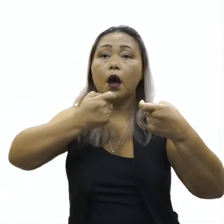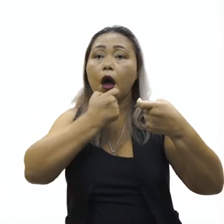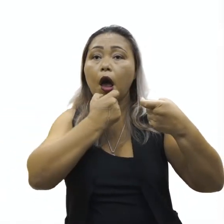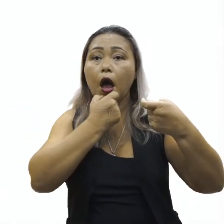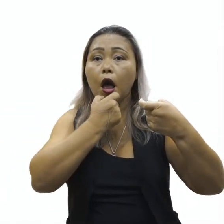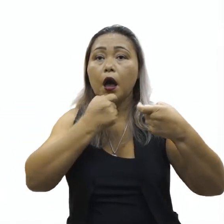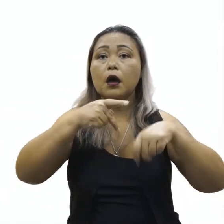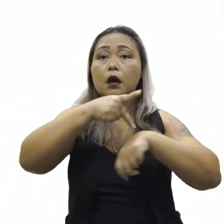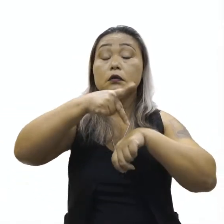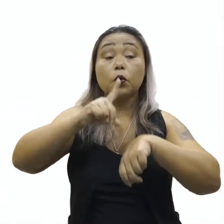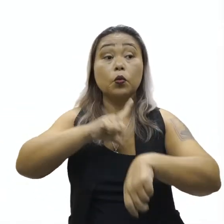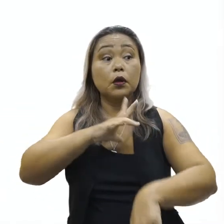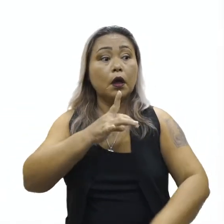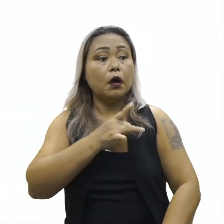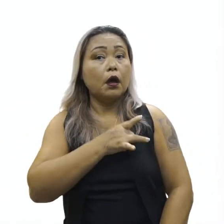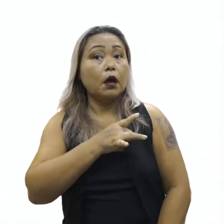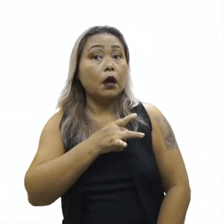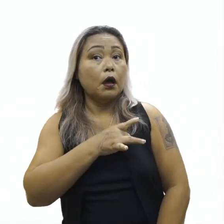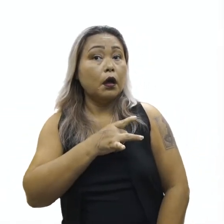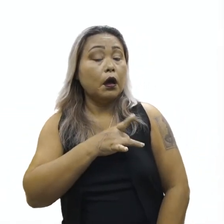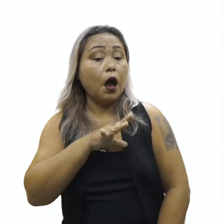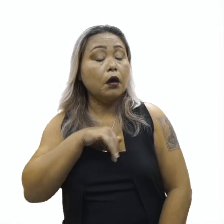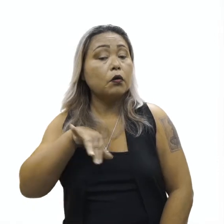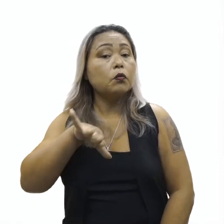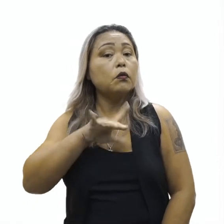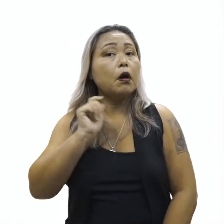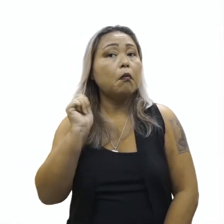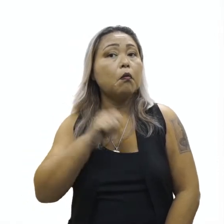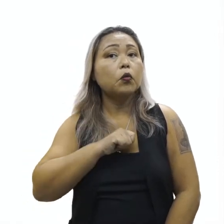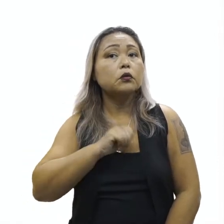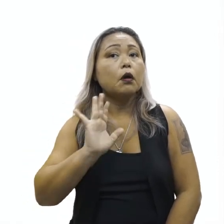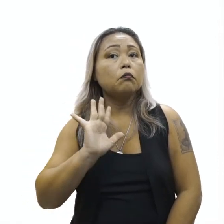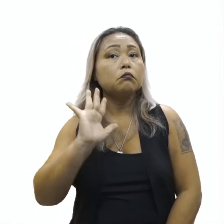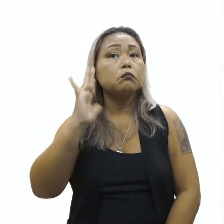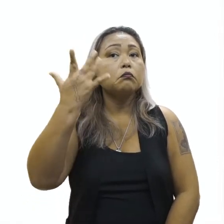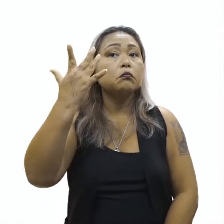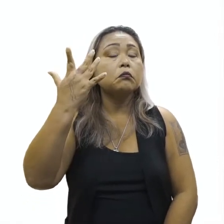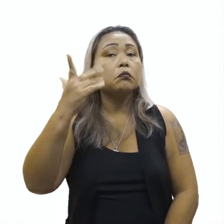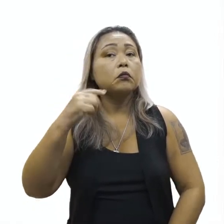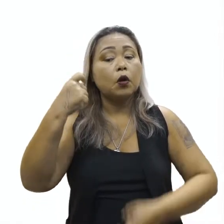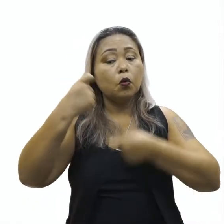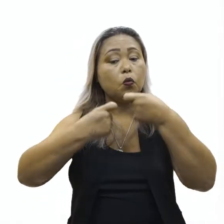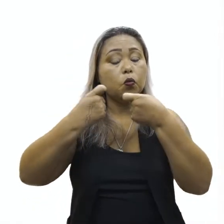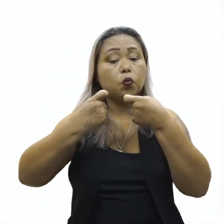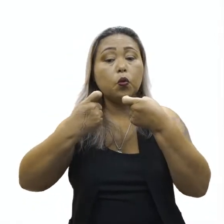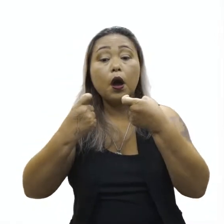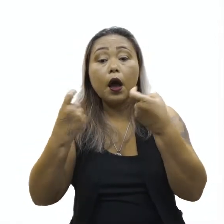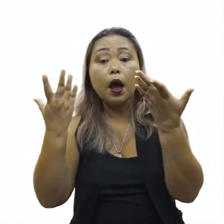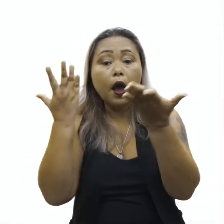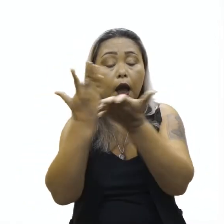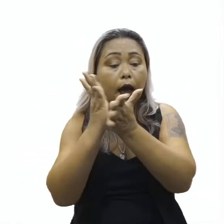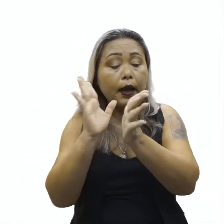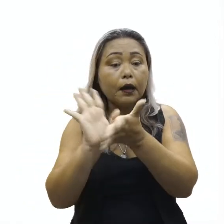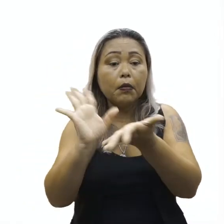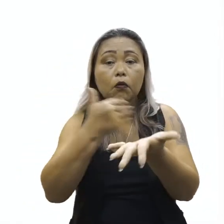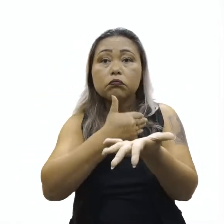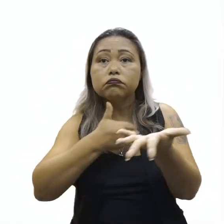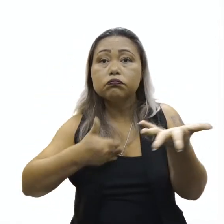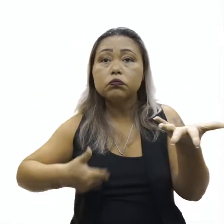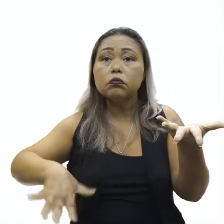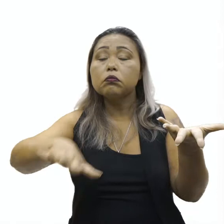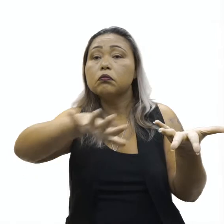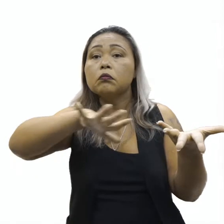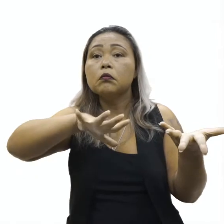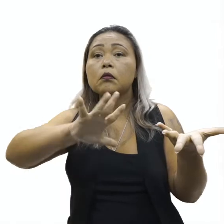muito medo daquilo que poderia acontecer, da guerra destruir o Estado, né? Então, de